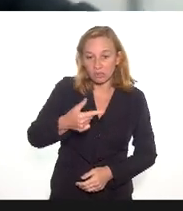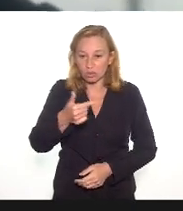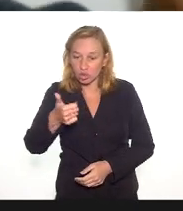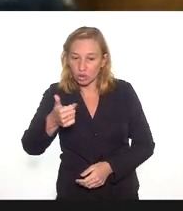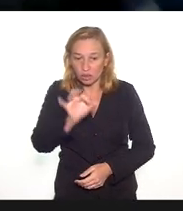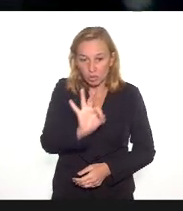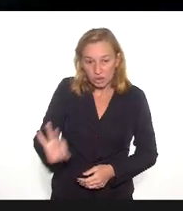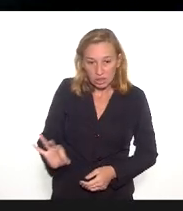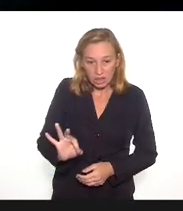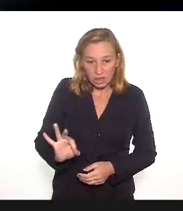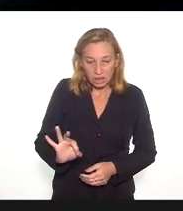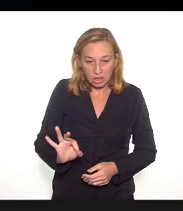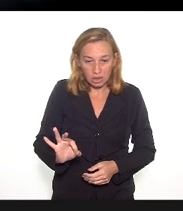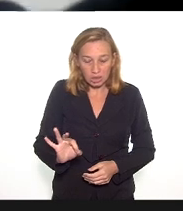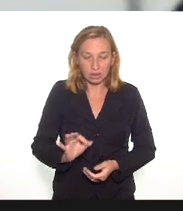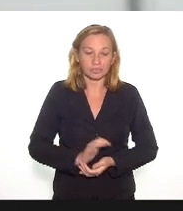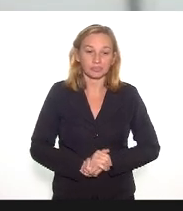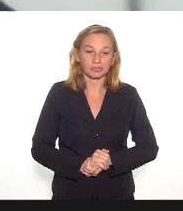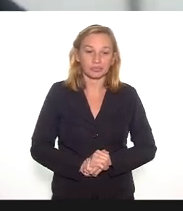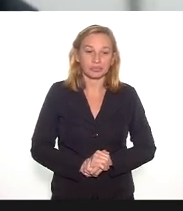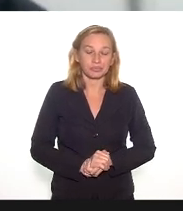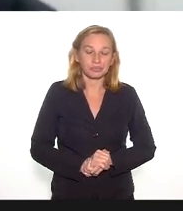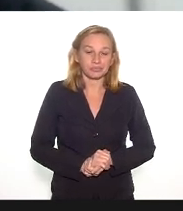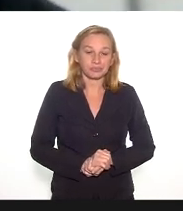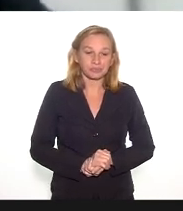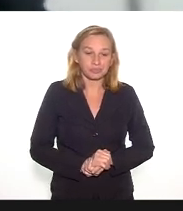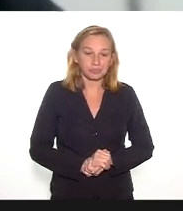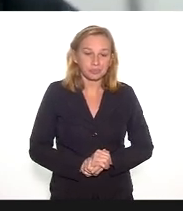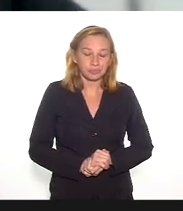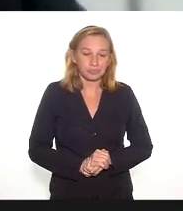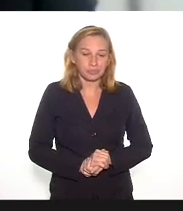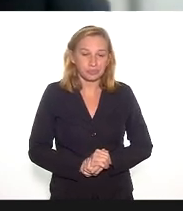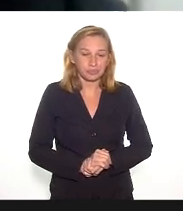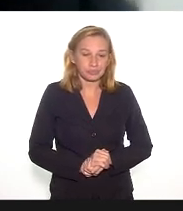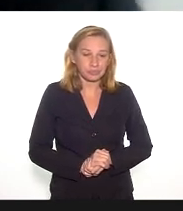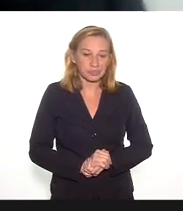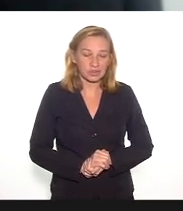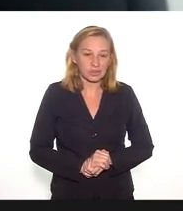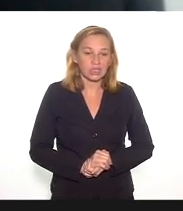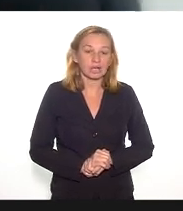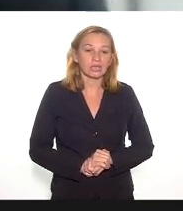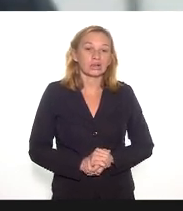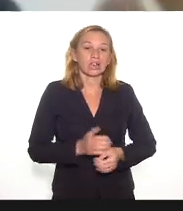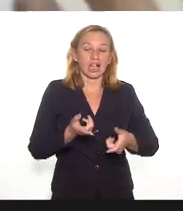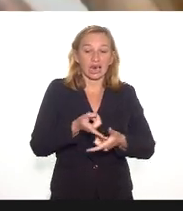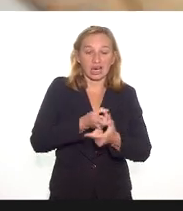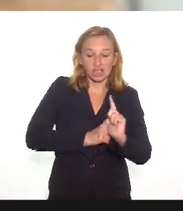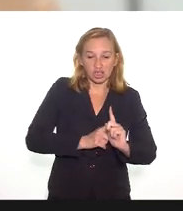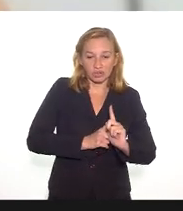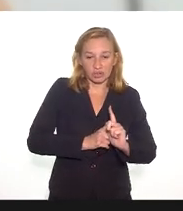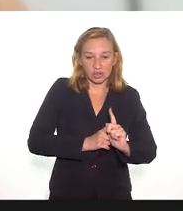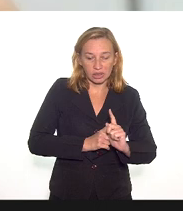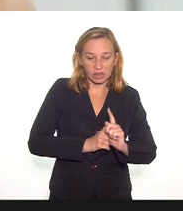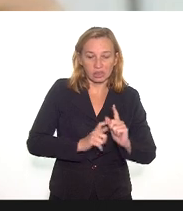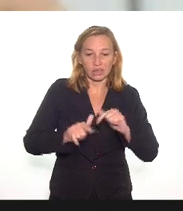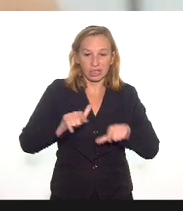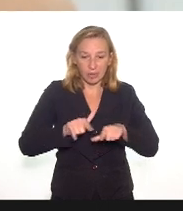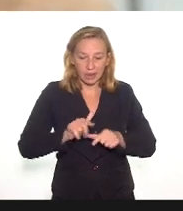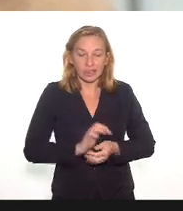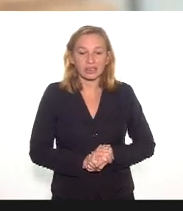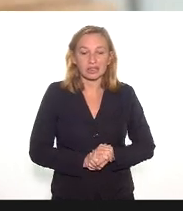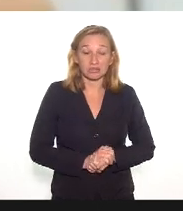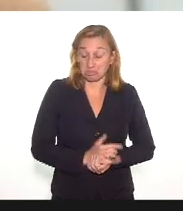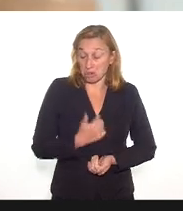11,12% do montante do pagamento do serviço da dívida, que eu não